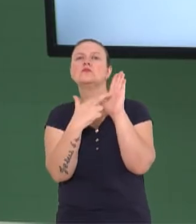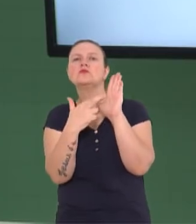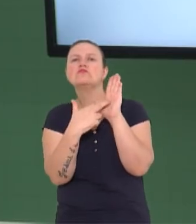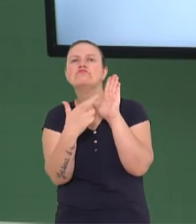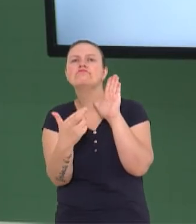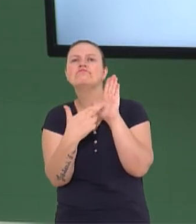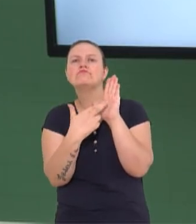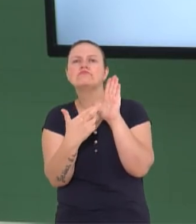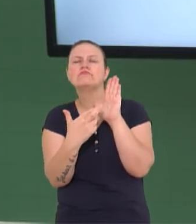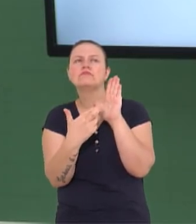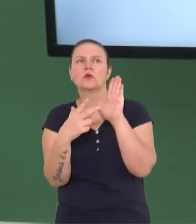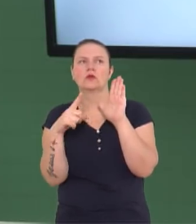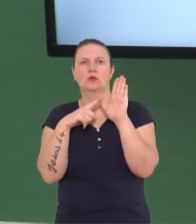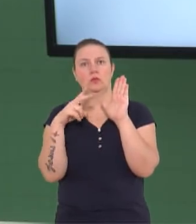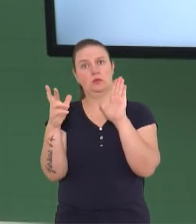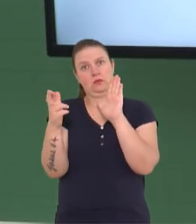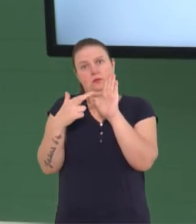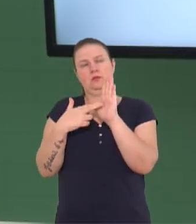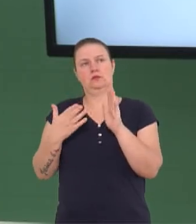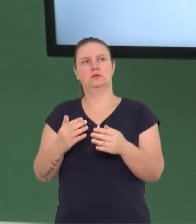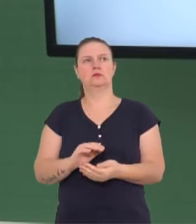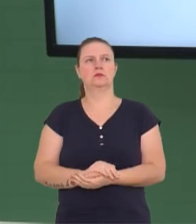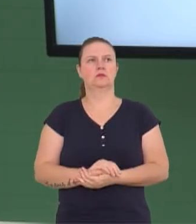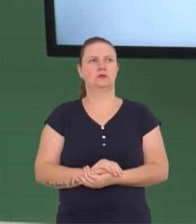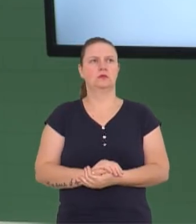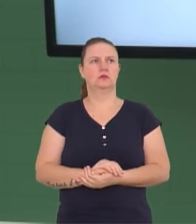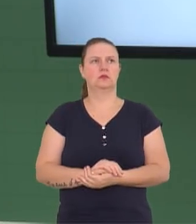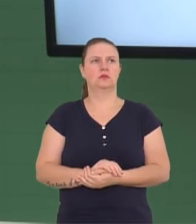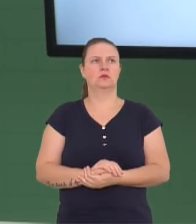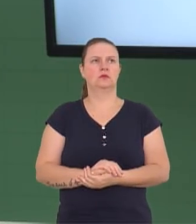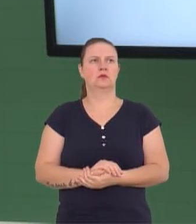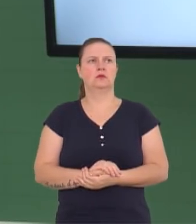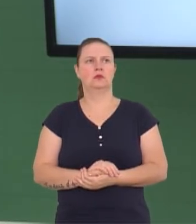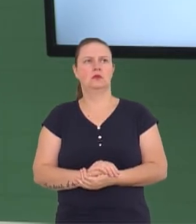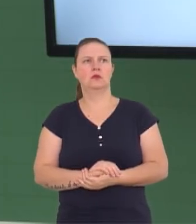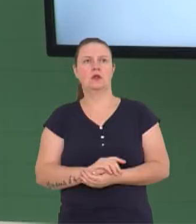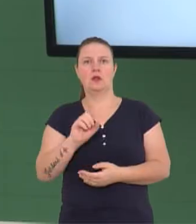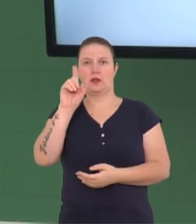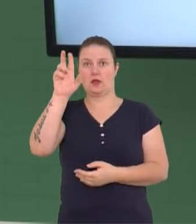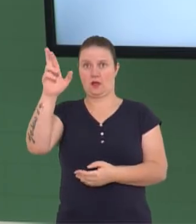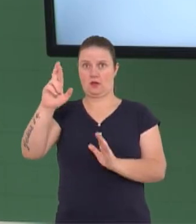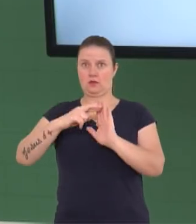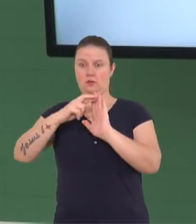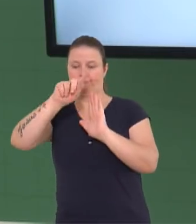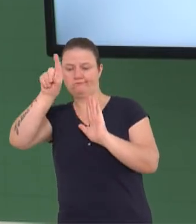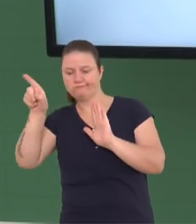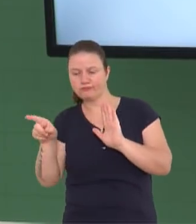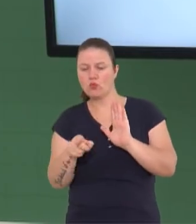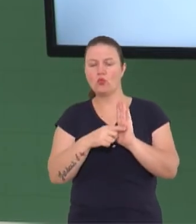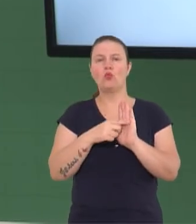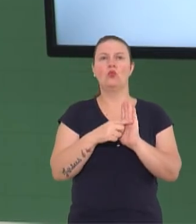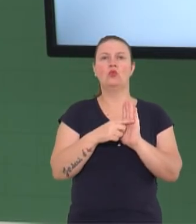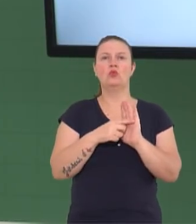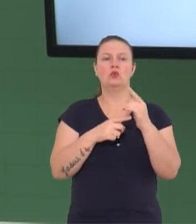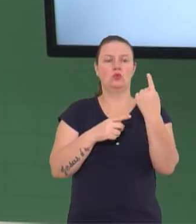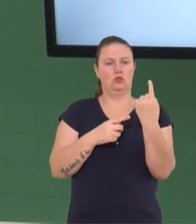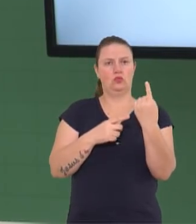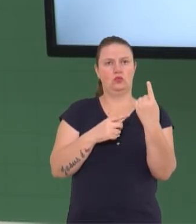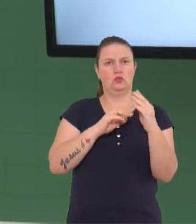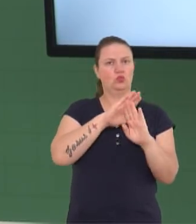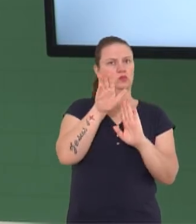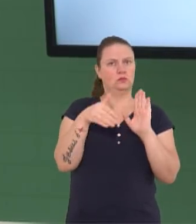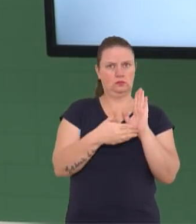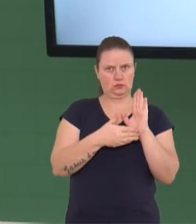ter um resultado. Vou pegar esse resultado e fazer o quê? O inteiro